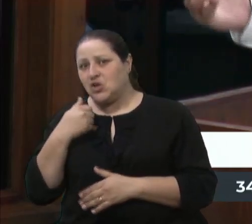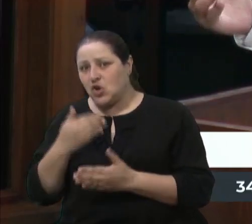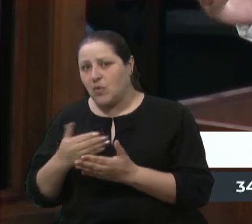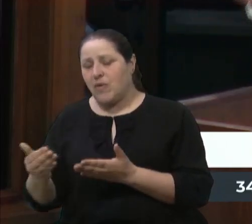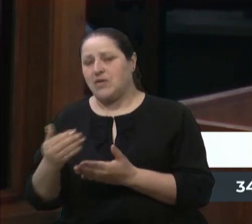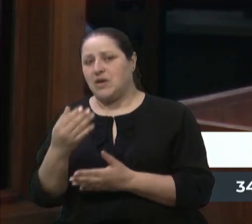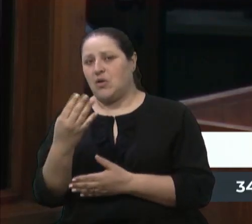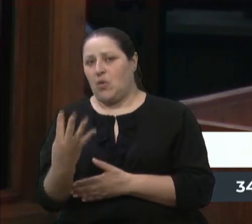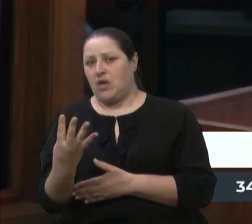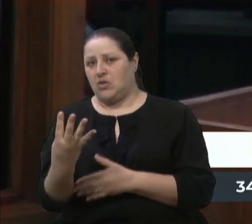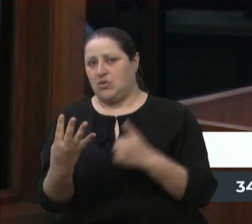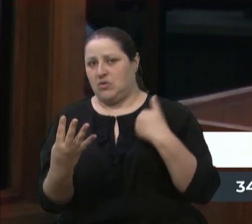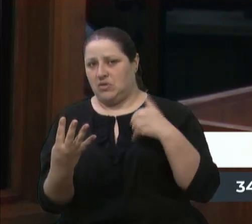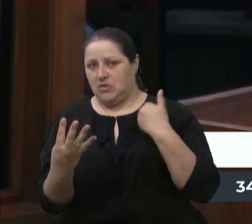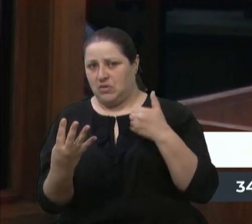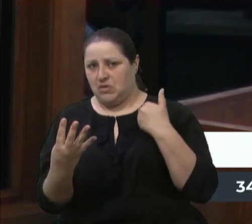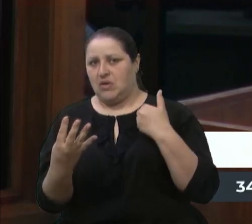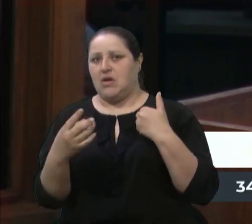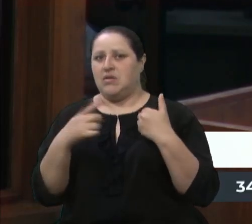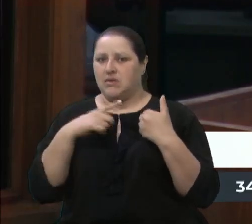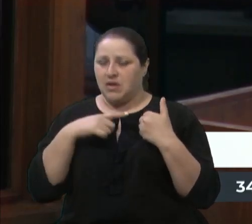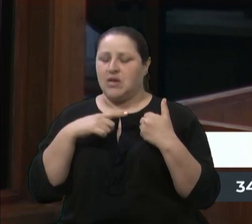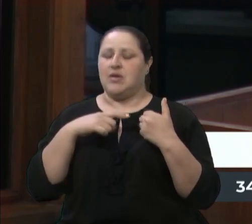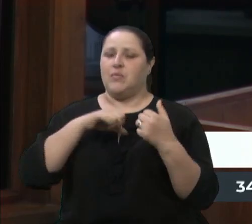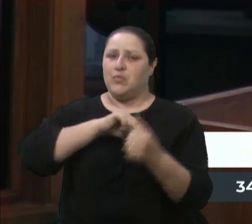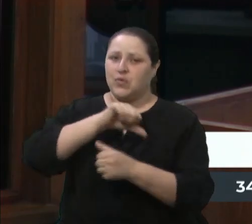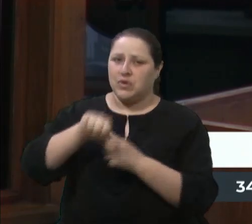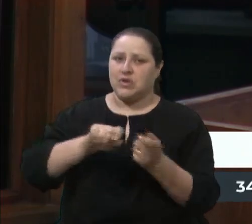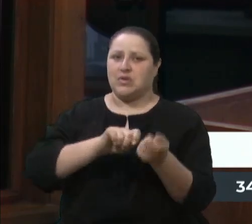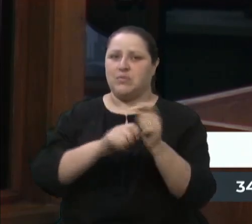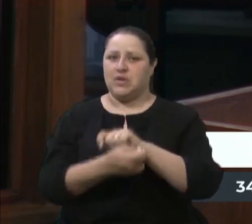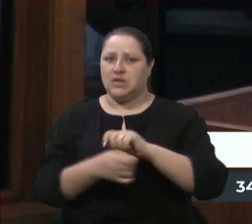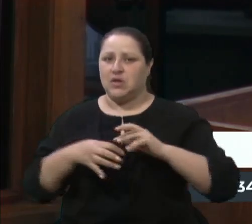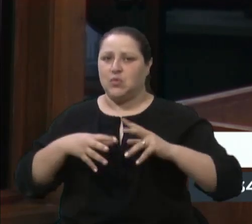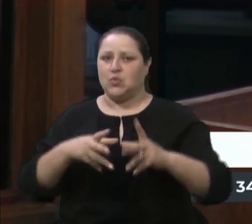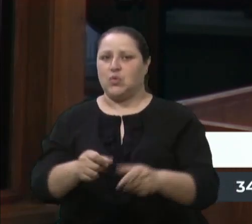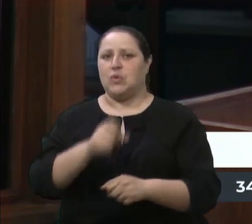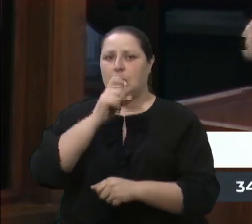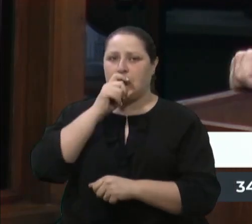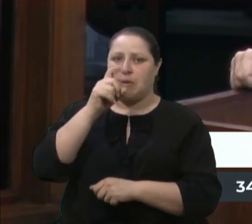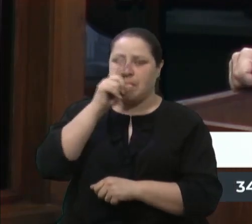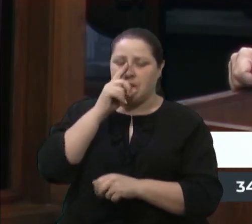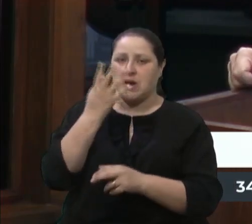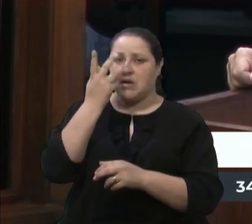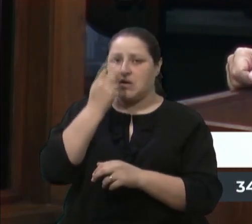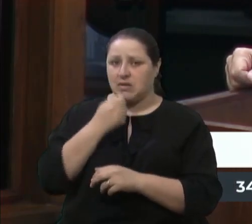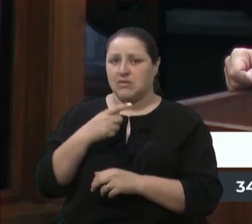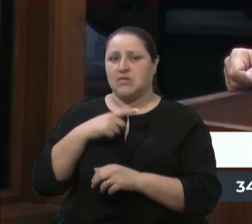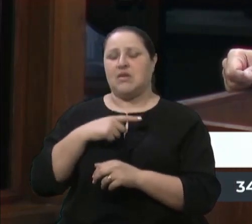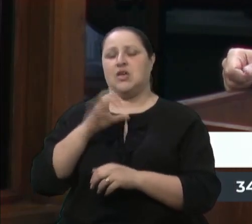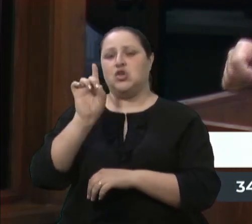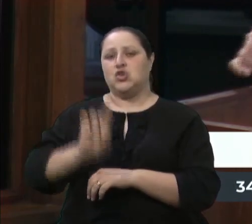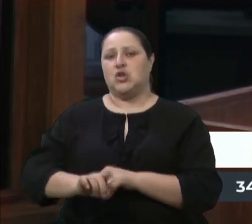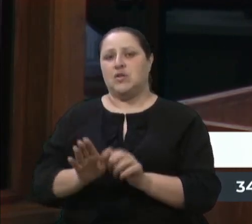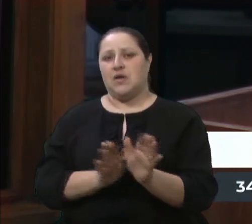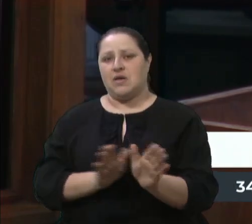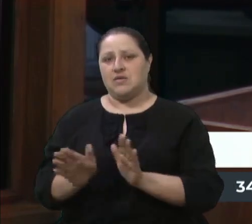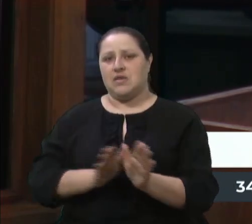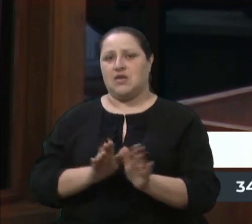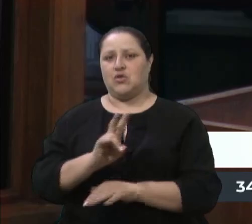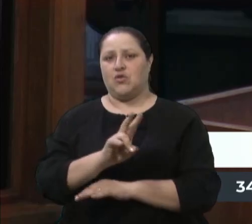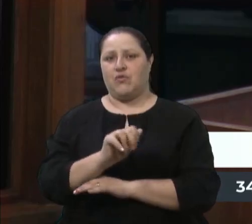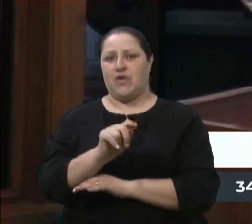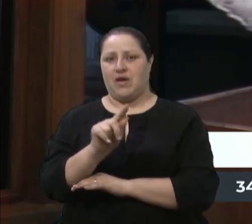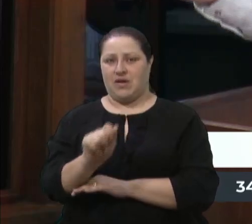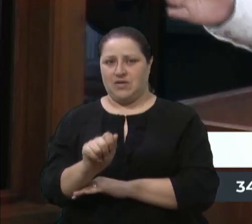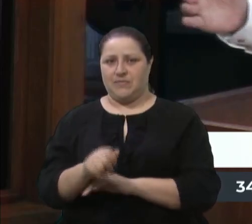e mudanças, né, de que todos os pais e as crianças têm o direito ao acesso à vaga. Então, nós, nessa